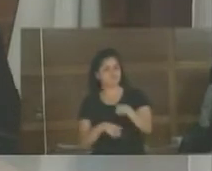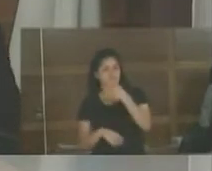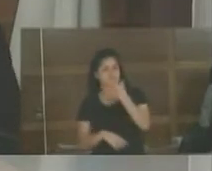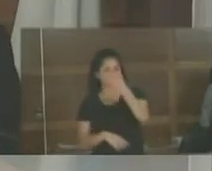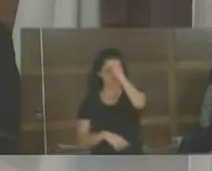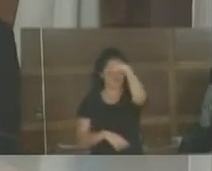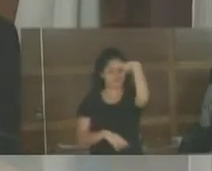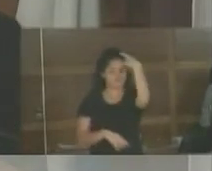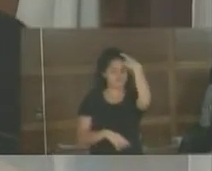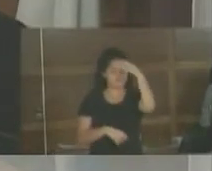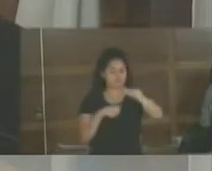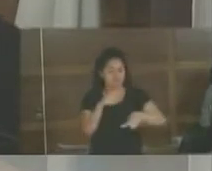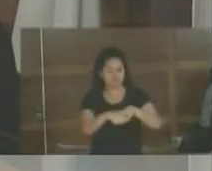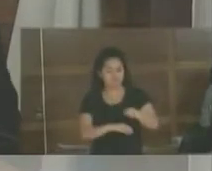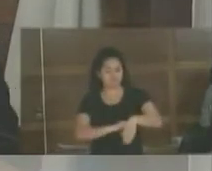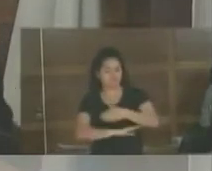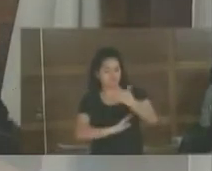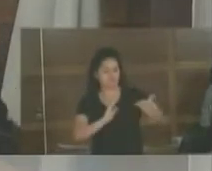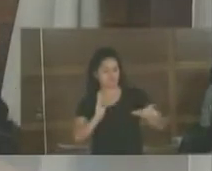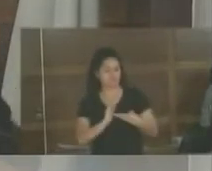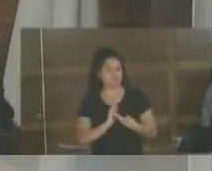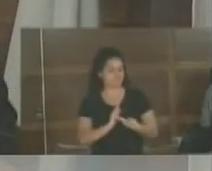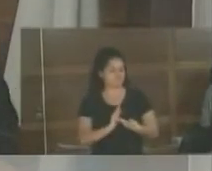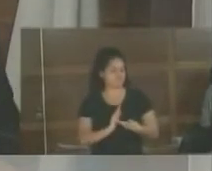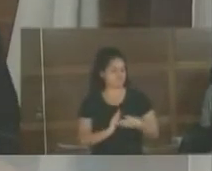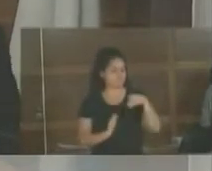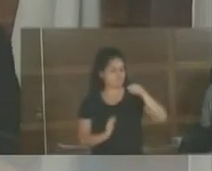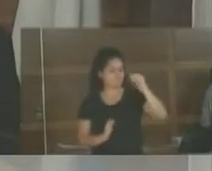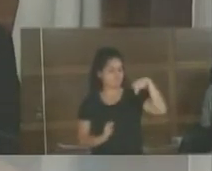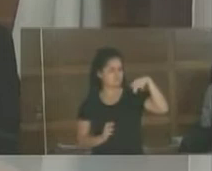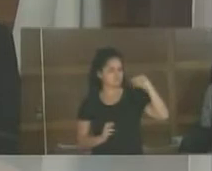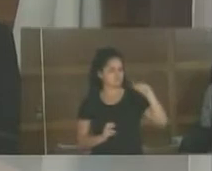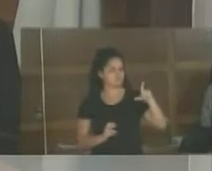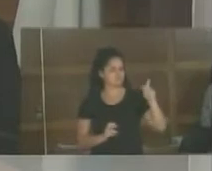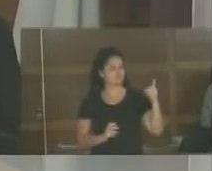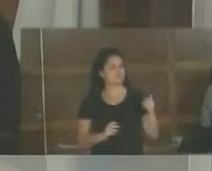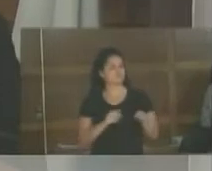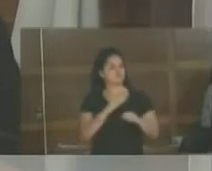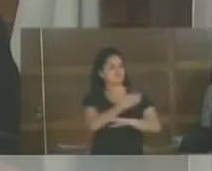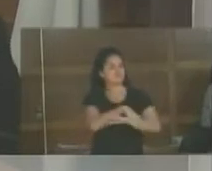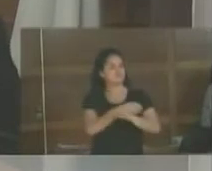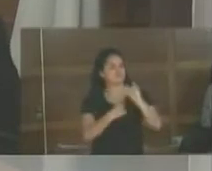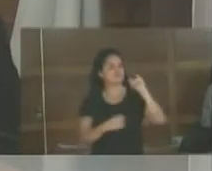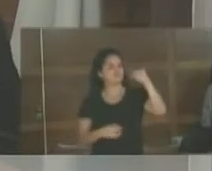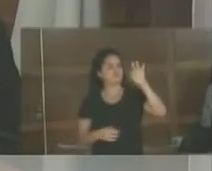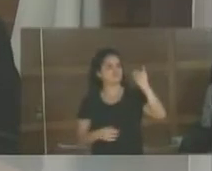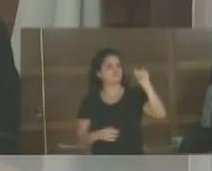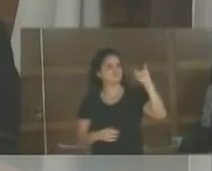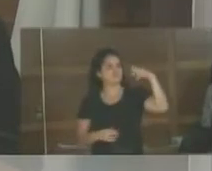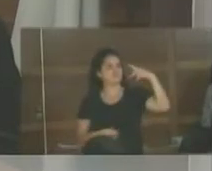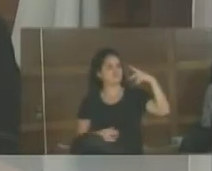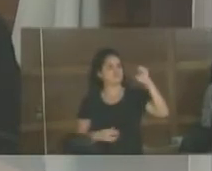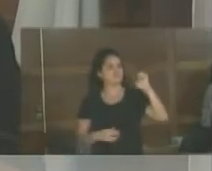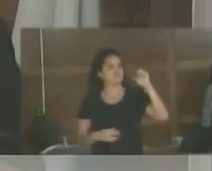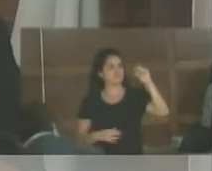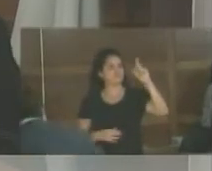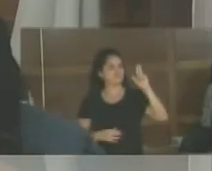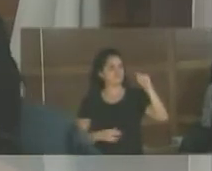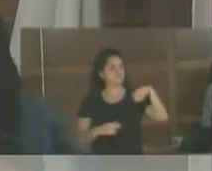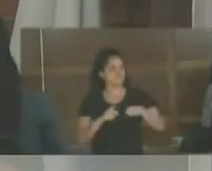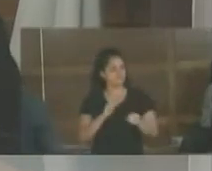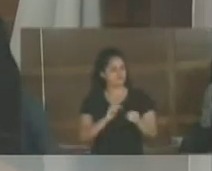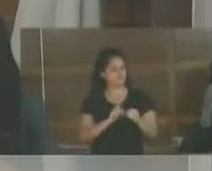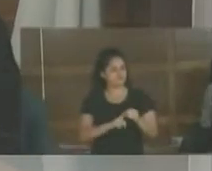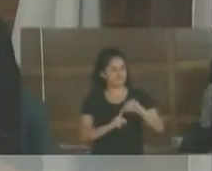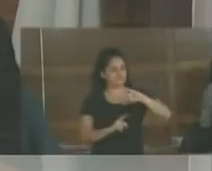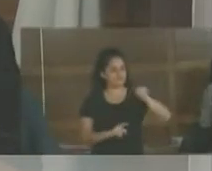municipal a troca de todo o sistema de manilhamento ali na rua Itaperuna, no bairro Japuíba, onde eu moro, né,